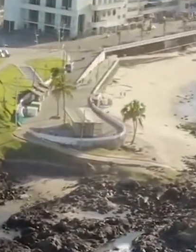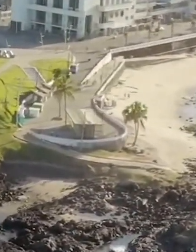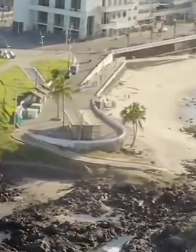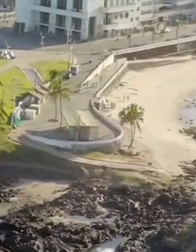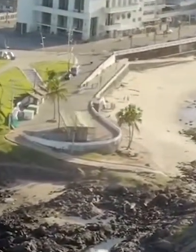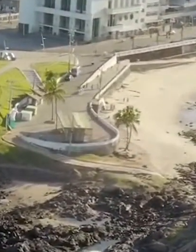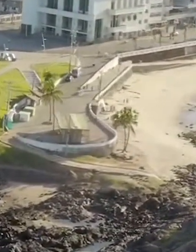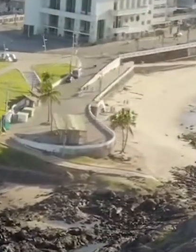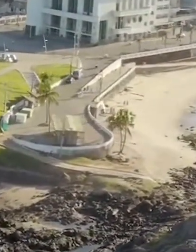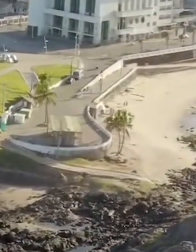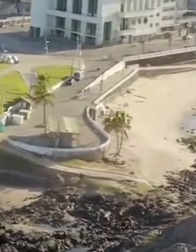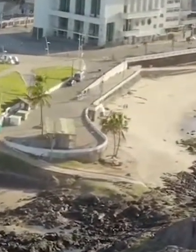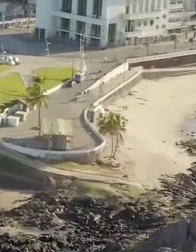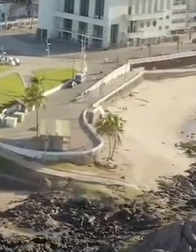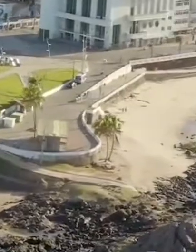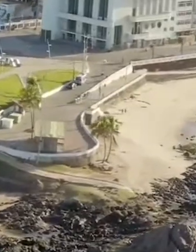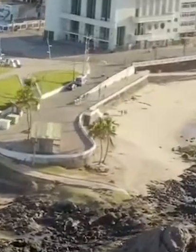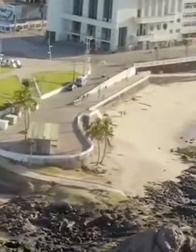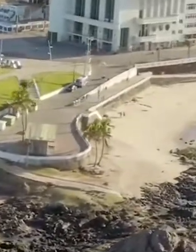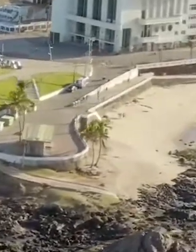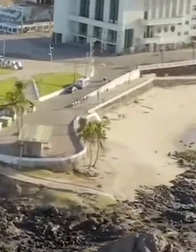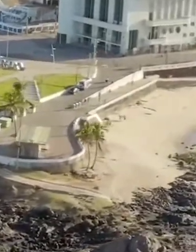Felipe Lemos, atleta de triatlon.